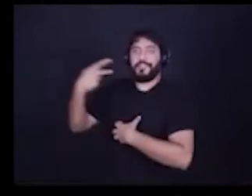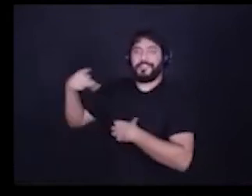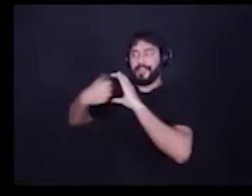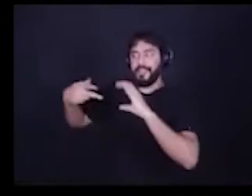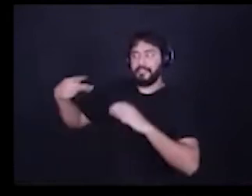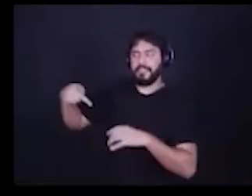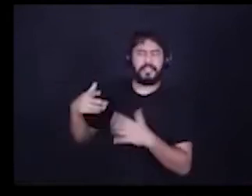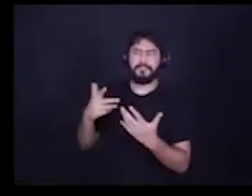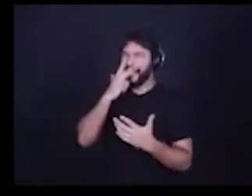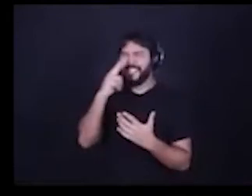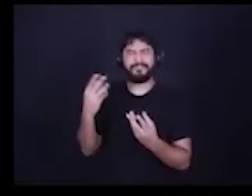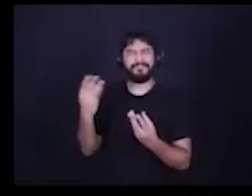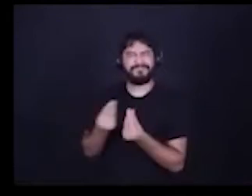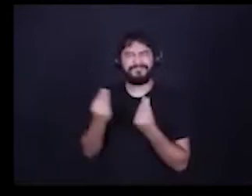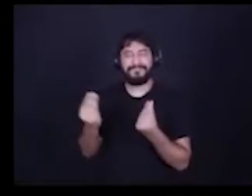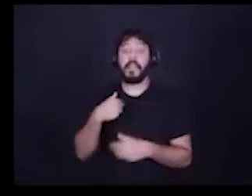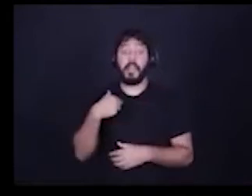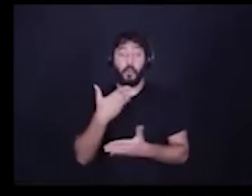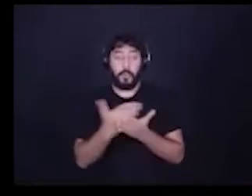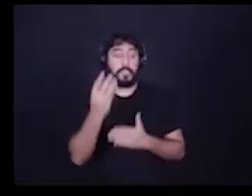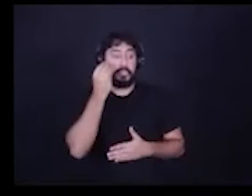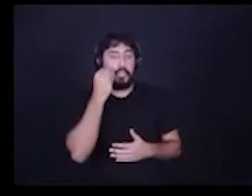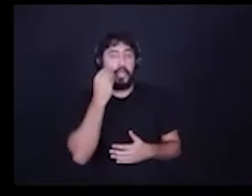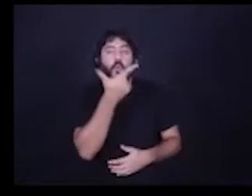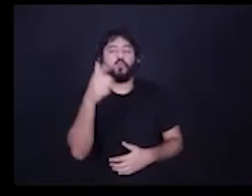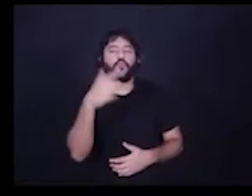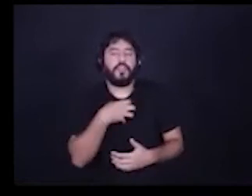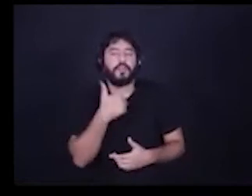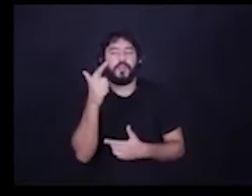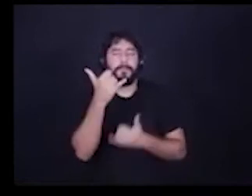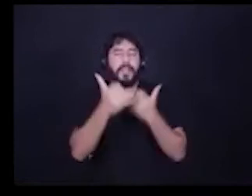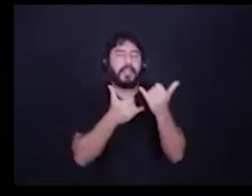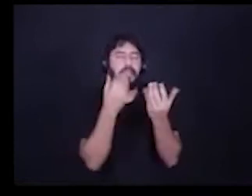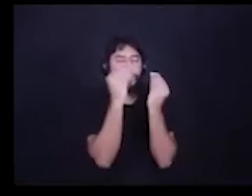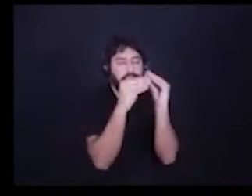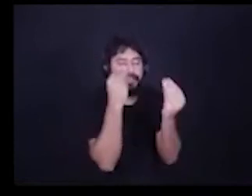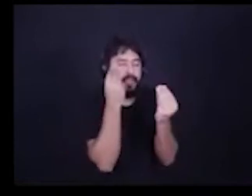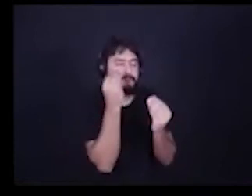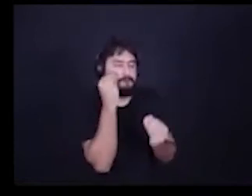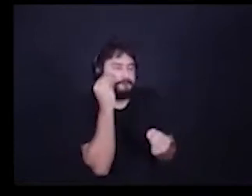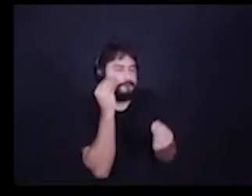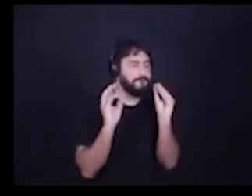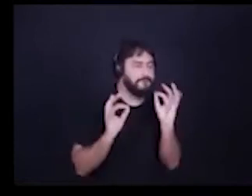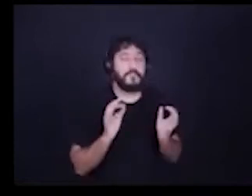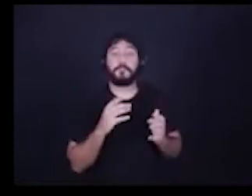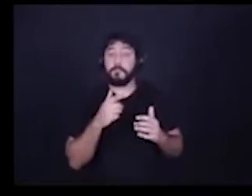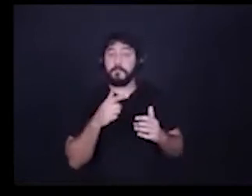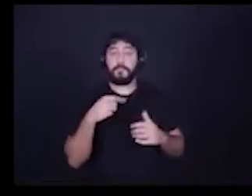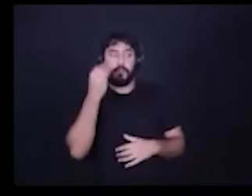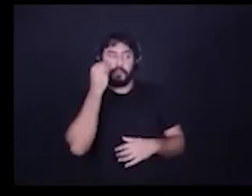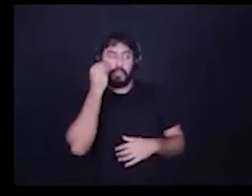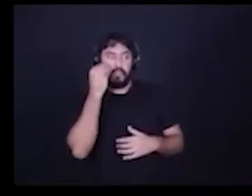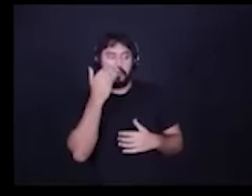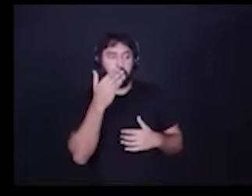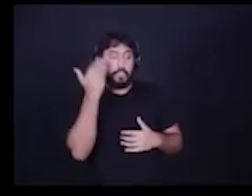brincadeiras, testar outras tipografias, e aí fui tentando entender como ia avançando. Desde o início,